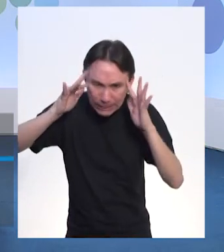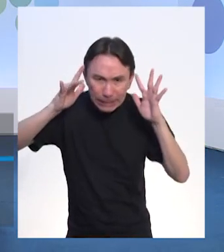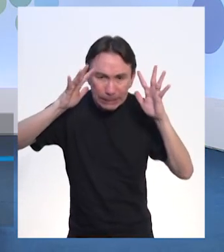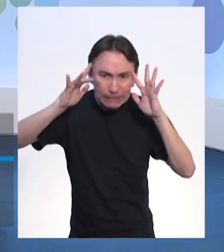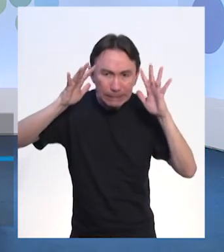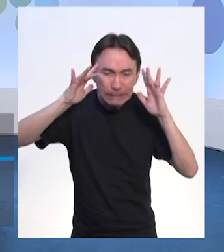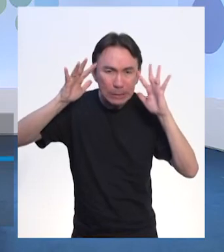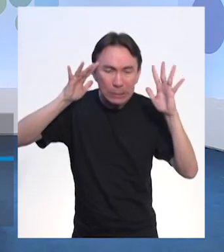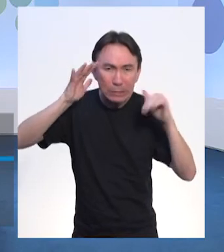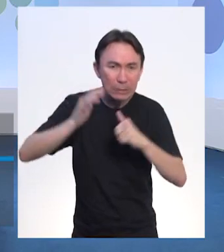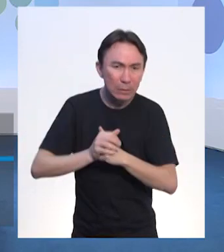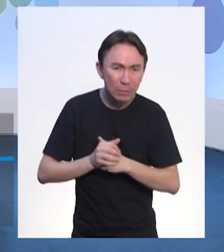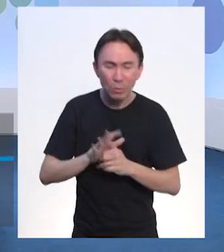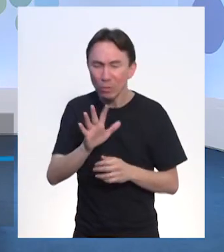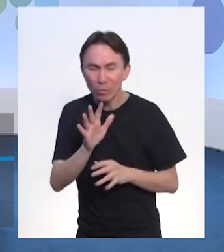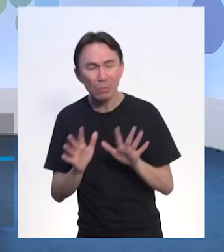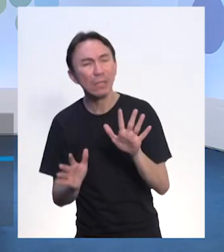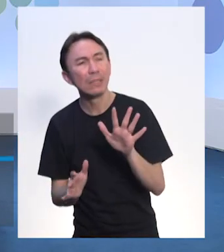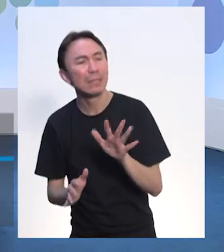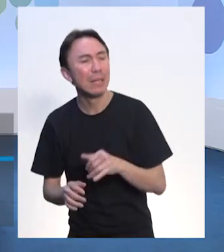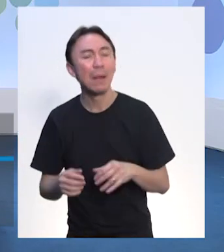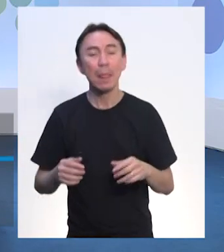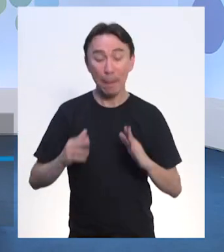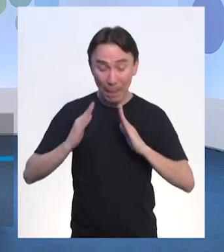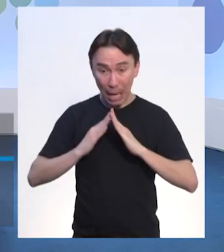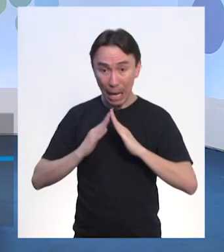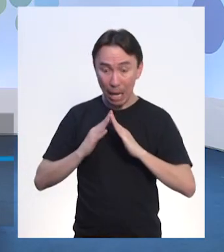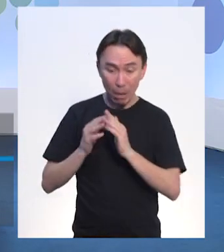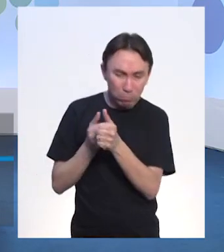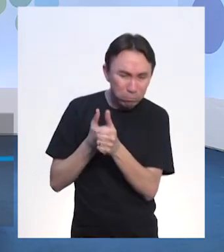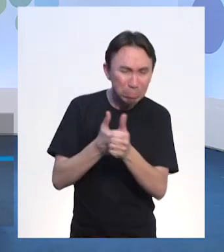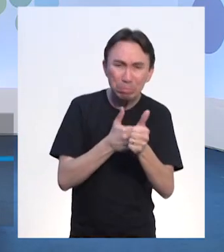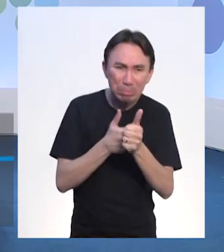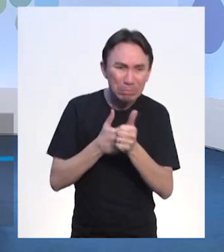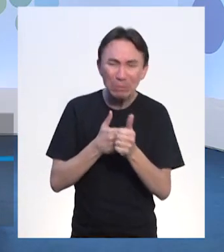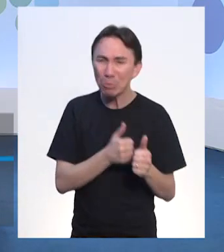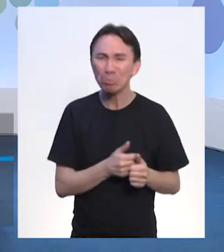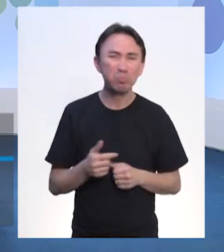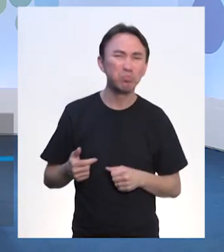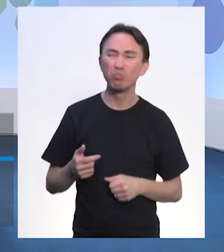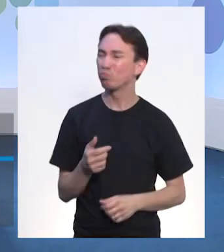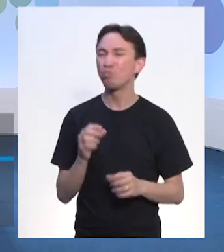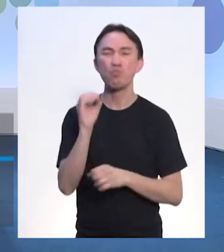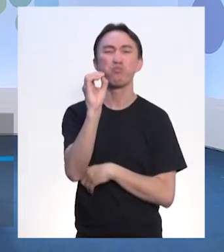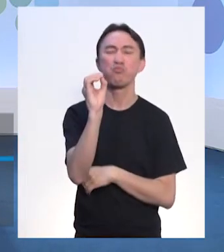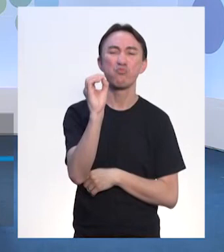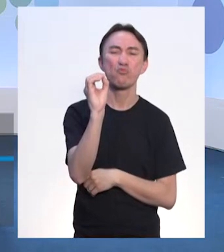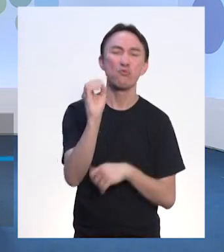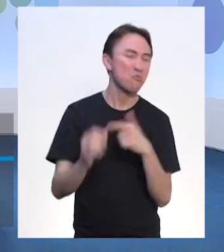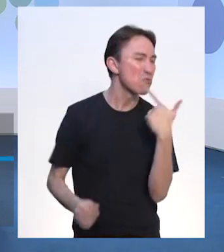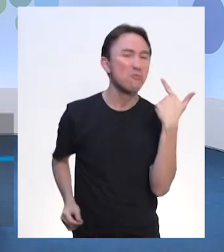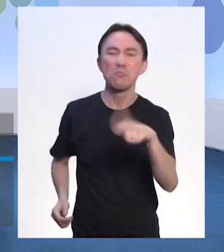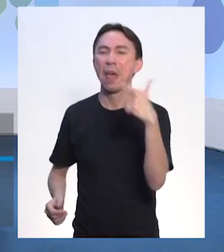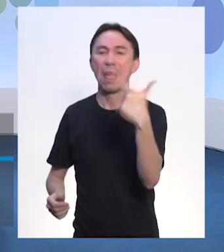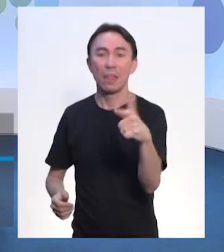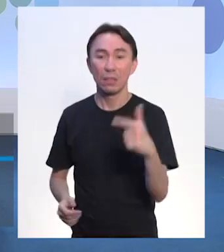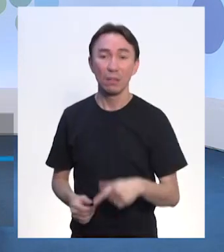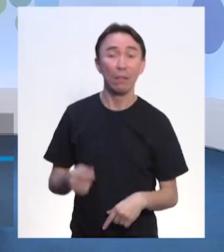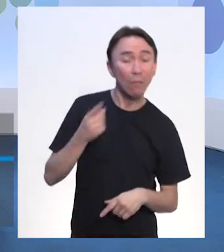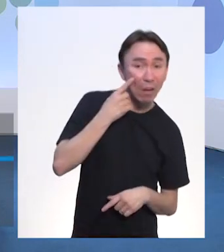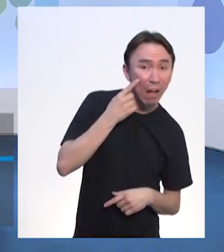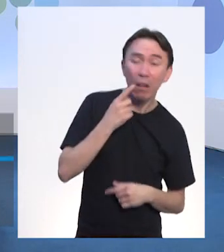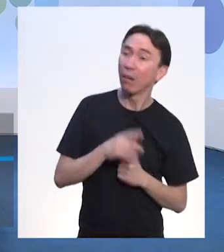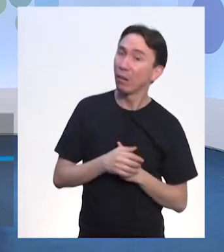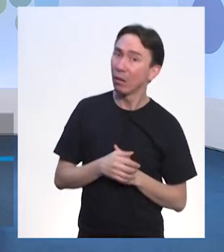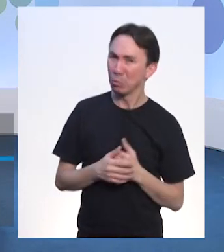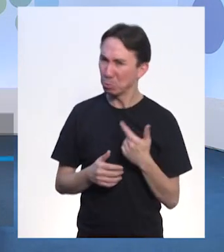que eu faça na minha comunidade. Então, vamos lá, vamos verificar, vamos ver se não tem mesmo. Se o que tem, quais as possibilidades,